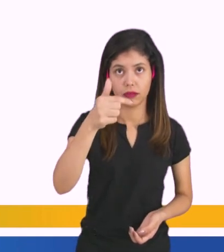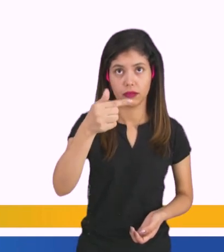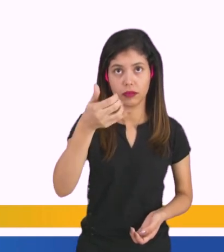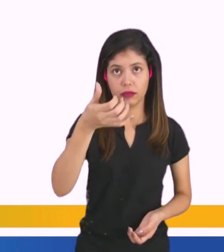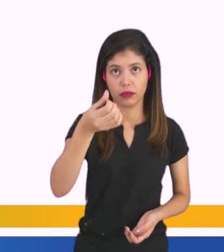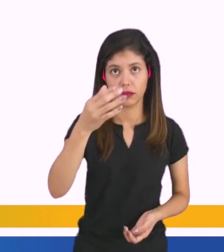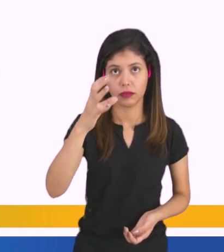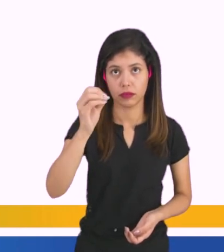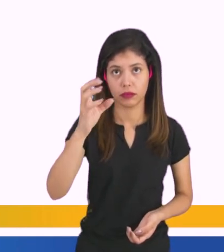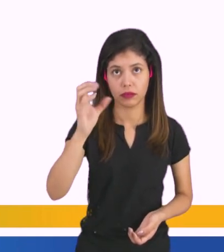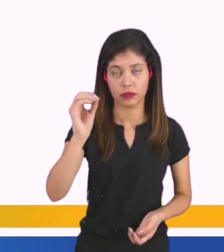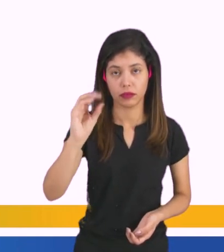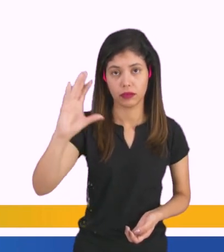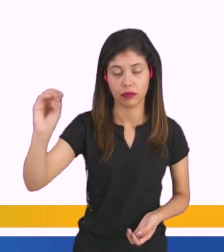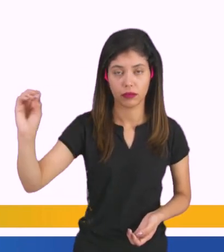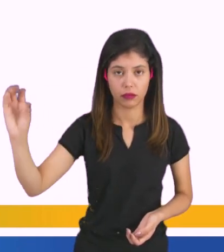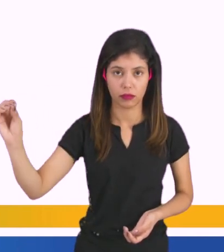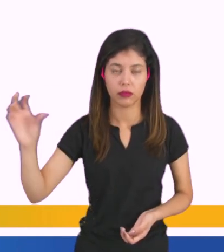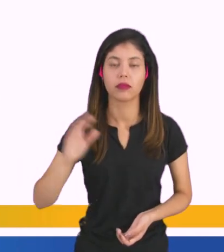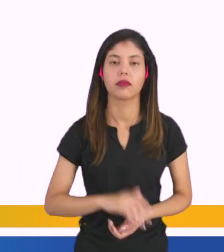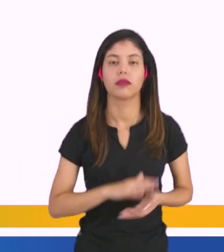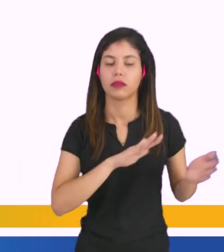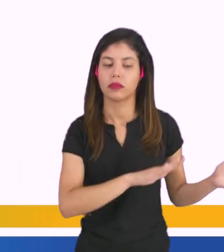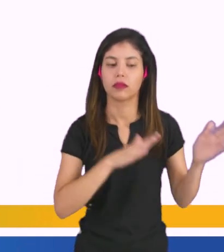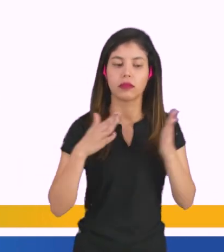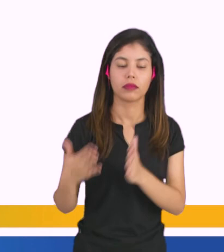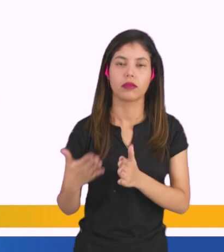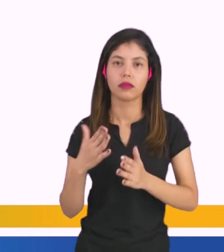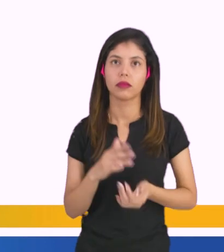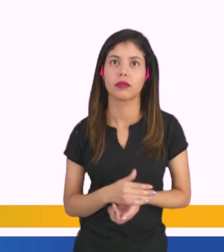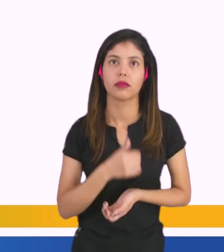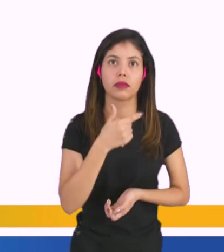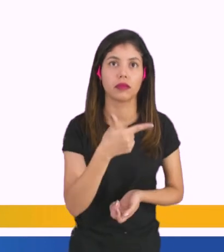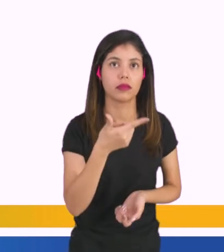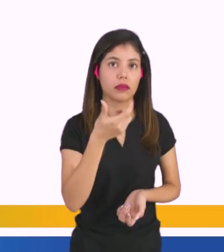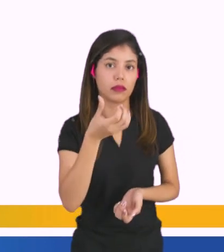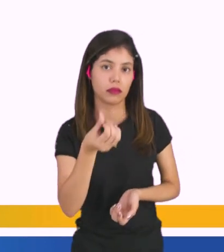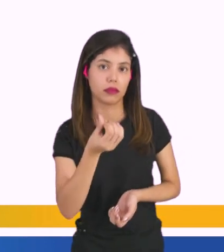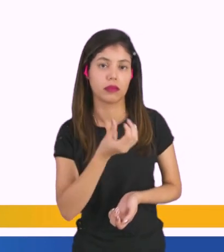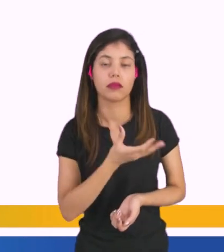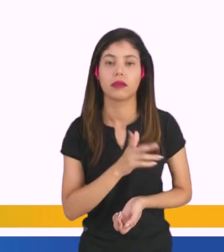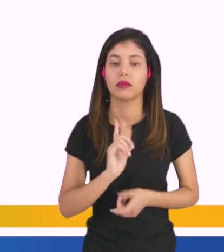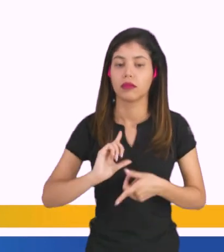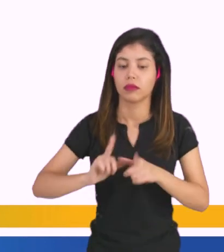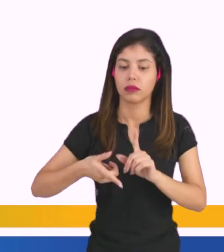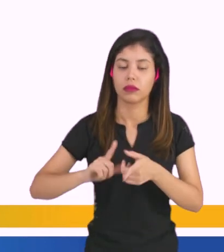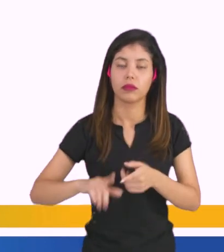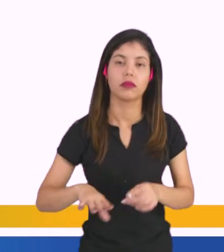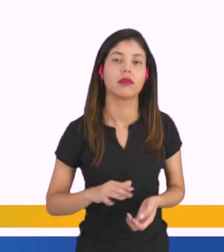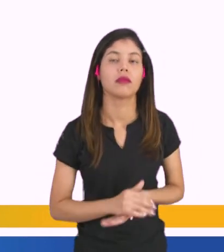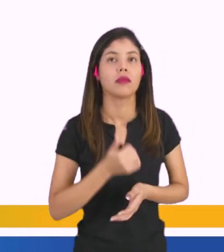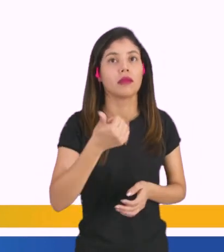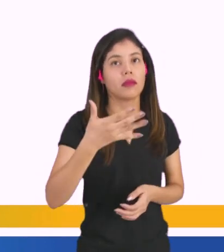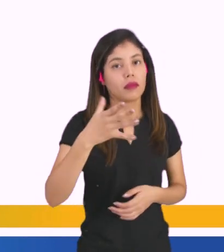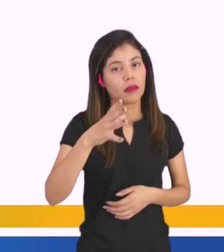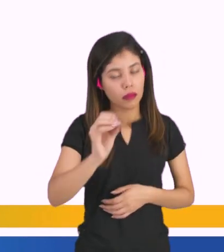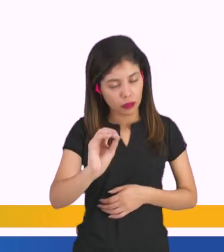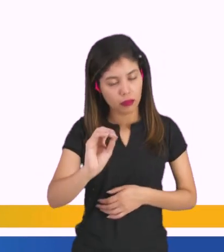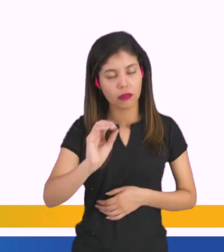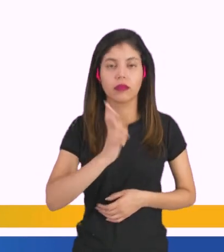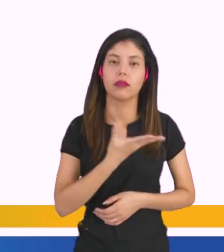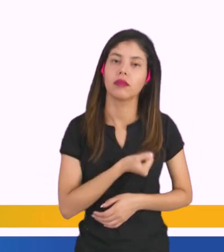nós podemos produzir a partir dessas 26 letras e desses 10